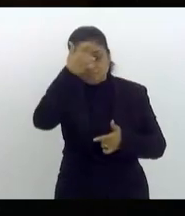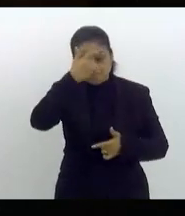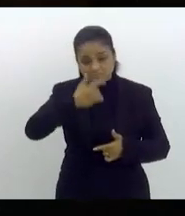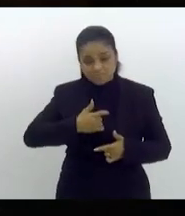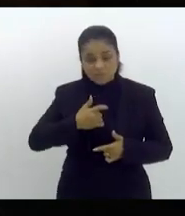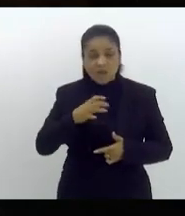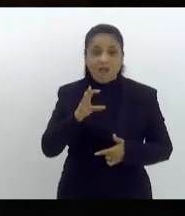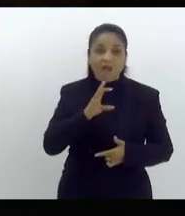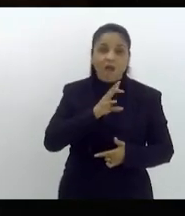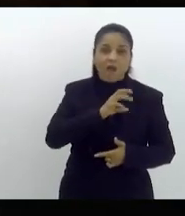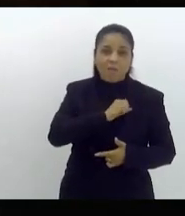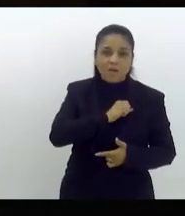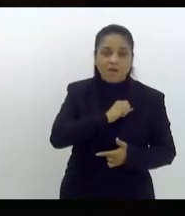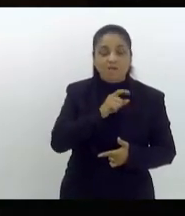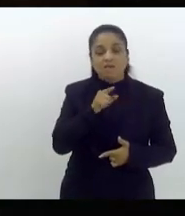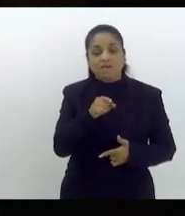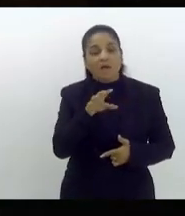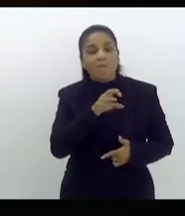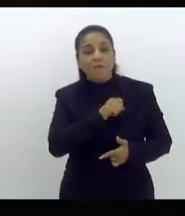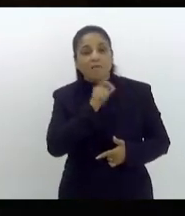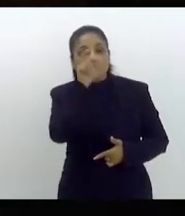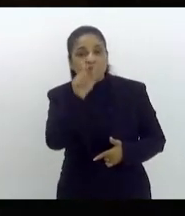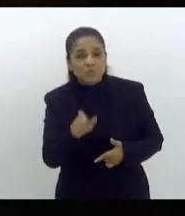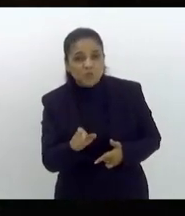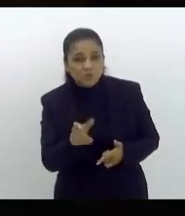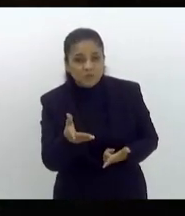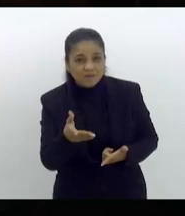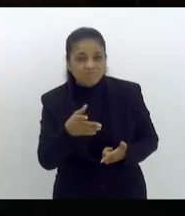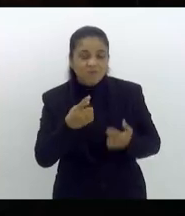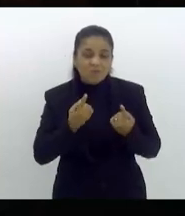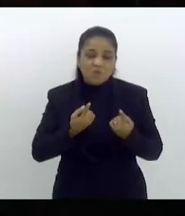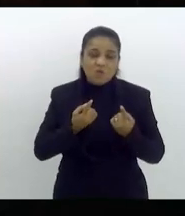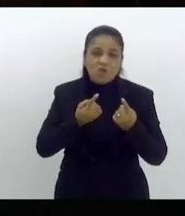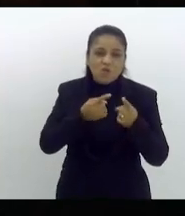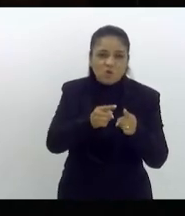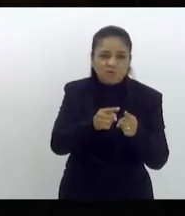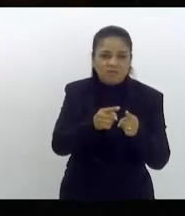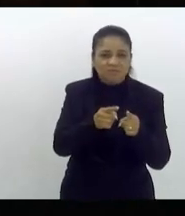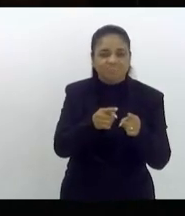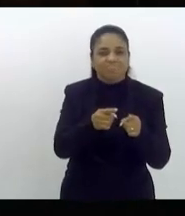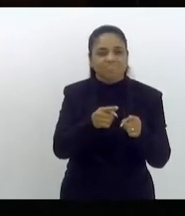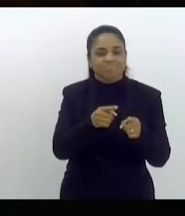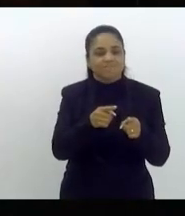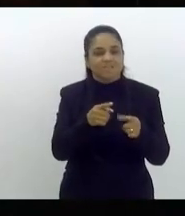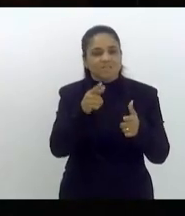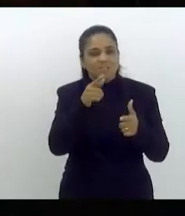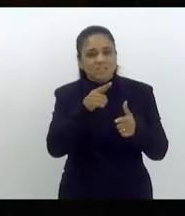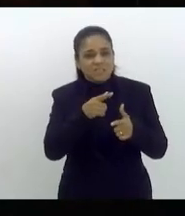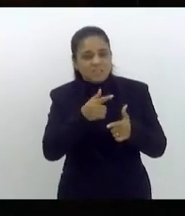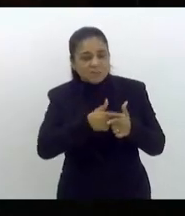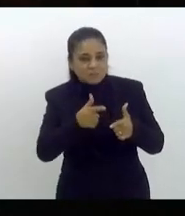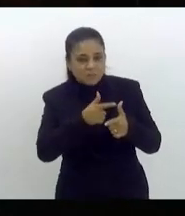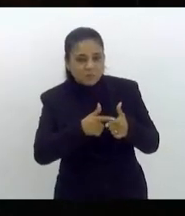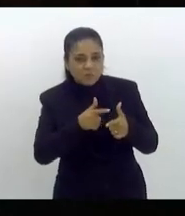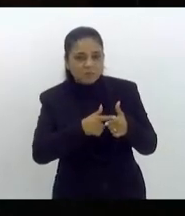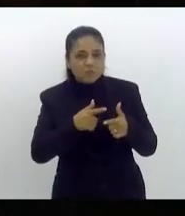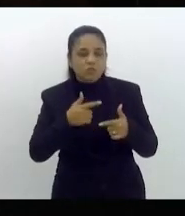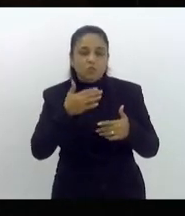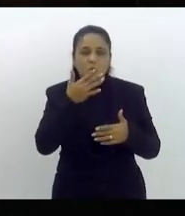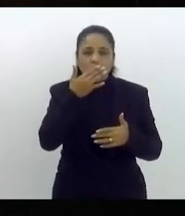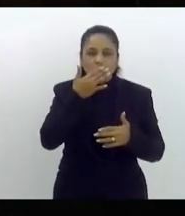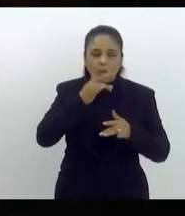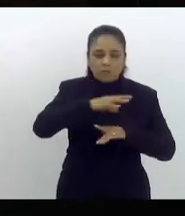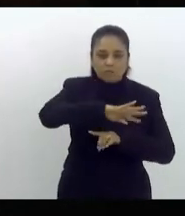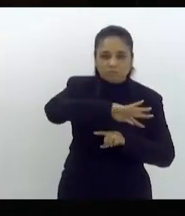de amar quem amamos é para combater essa cadeia nefasta que nós pintamos com as cores do arco-íris